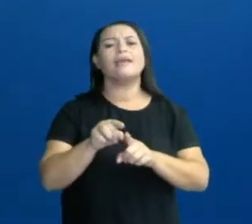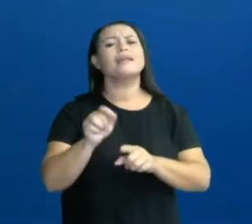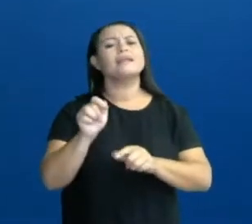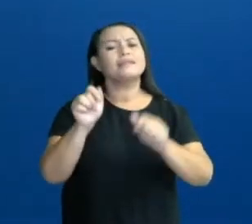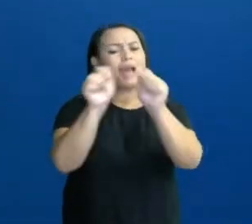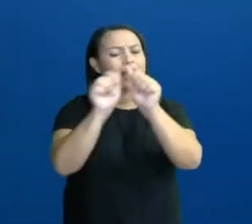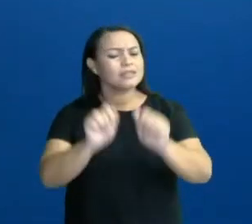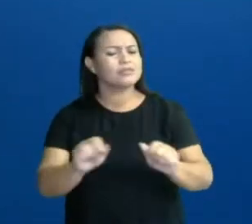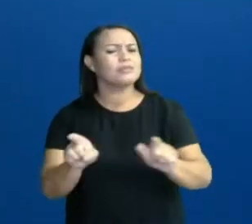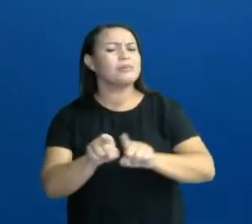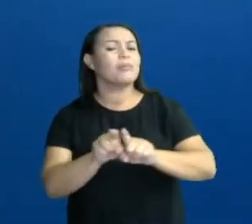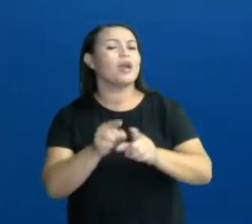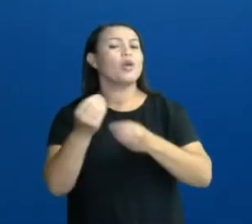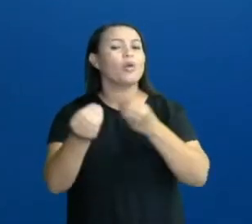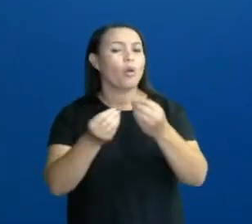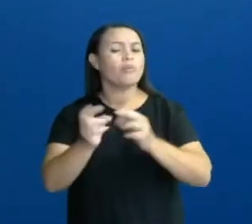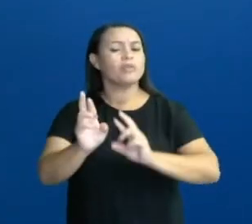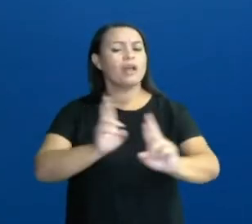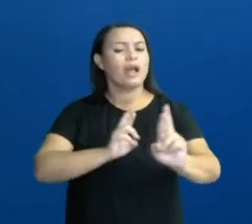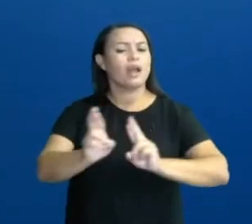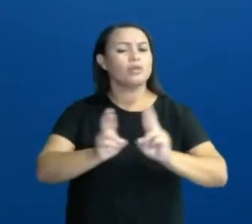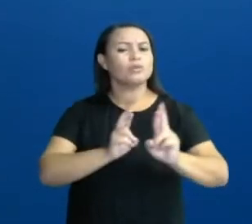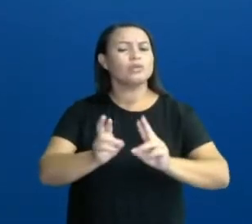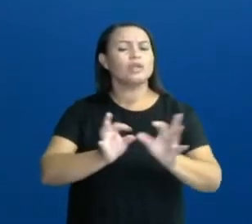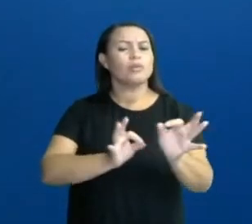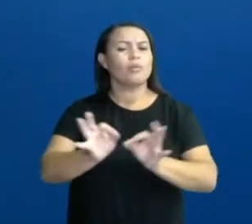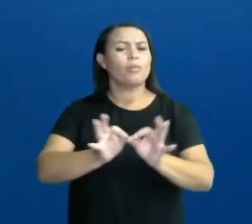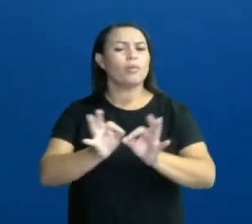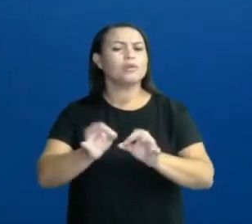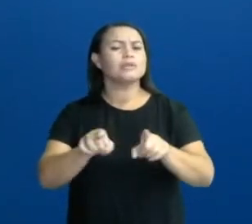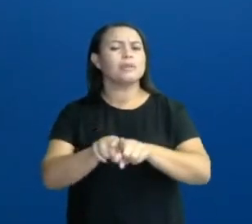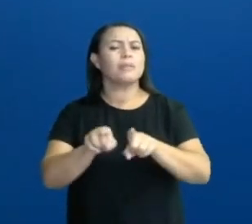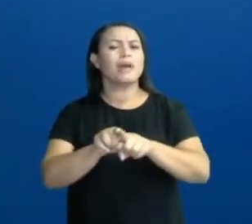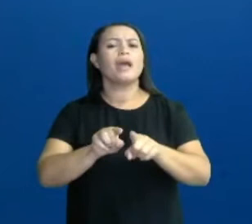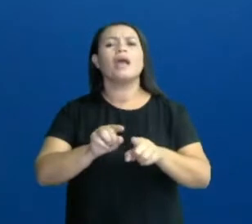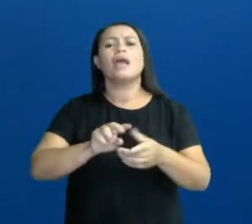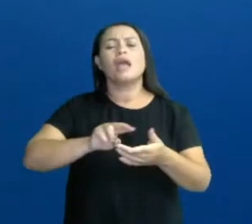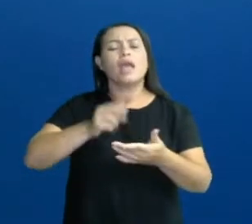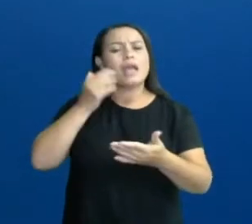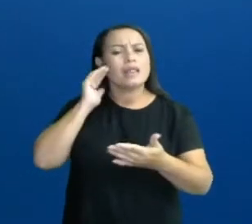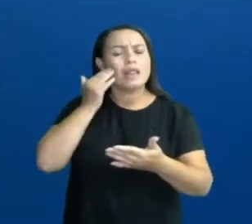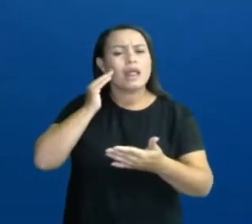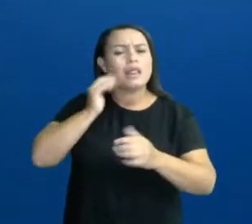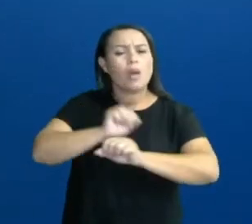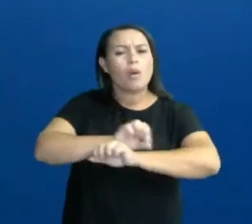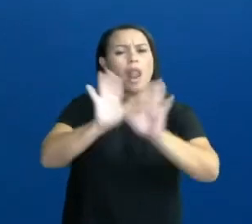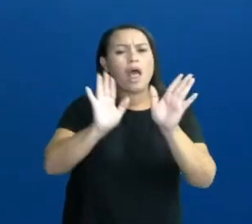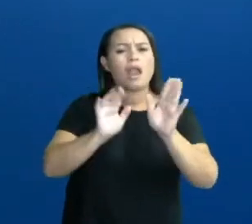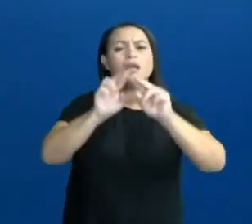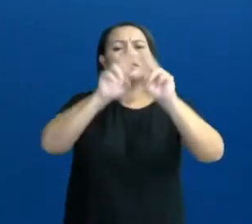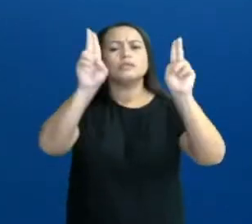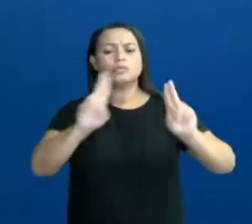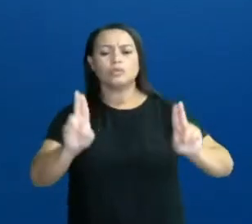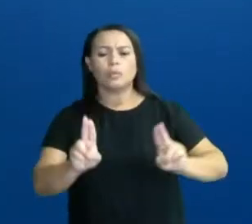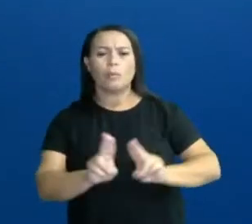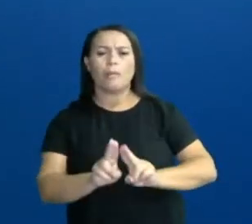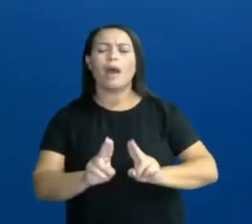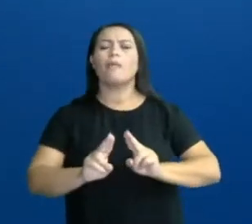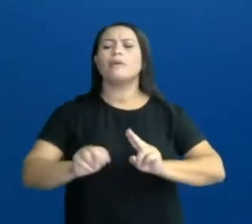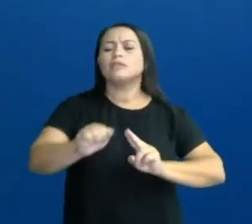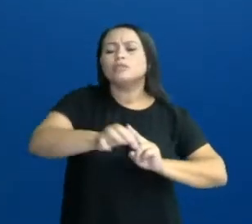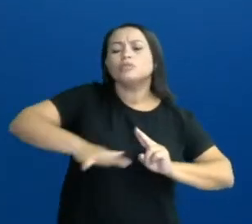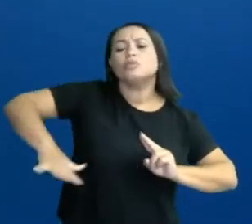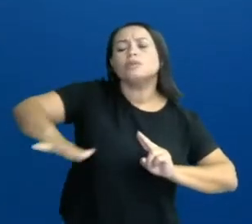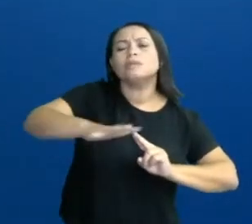vai estar exatamente correlacionada com a produção e interpretação de mapas e outras formas de representação do